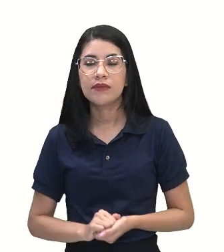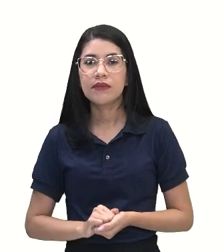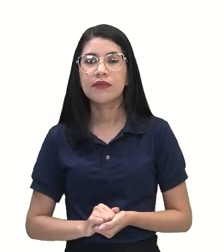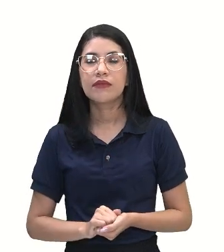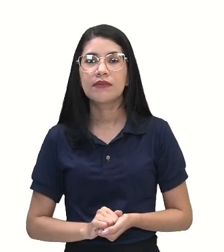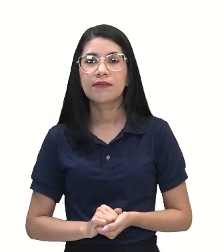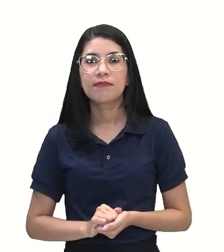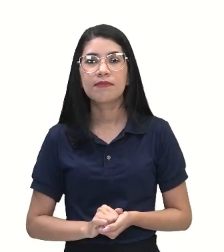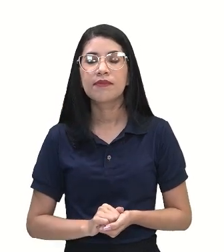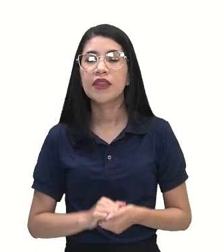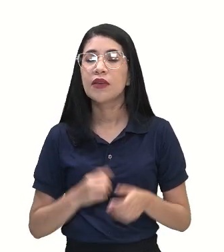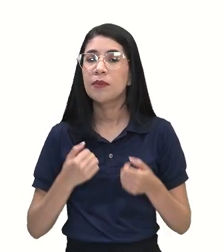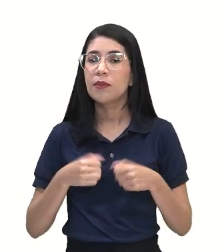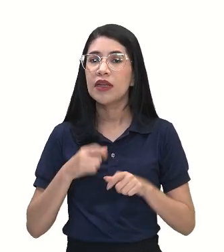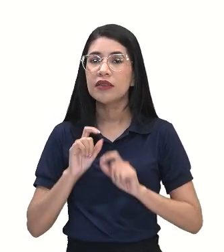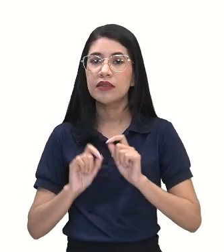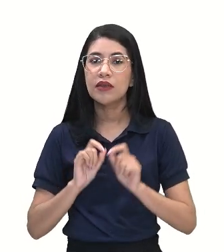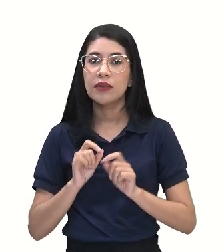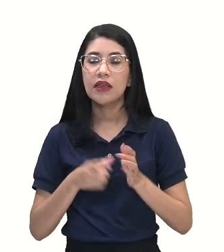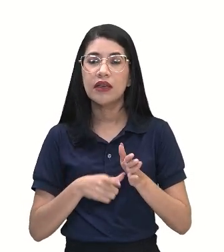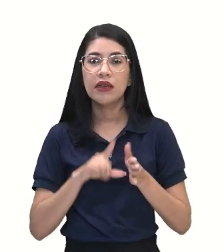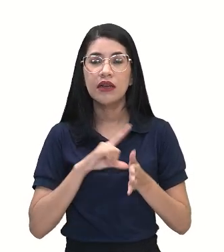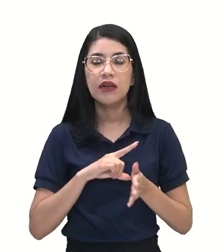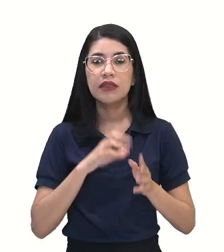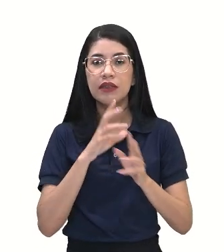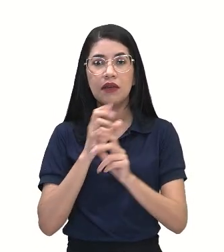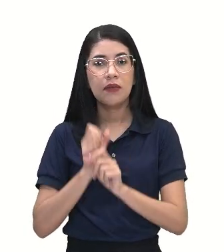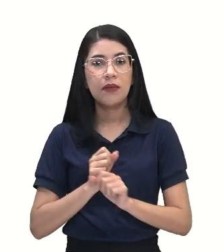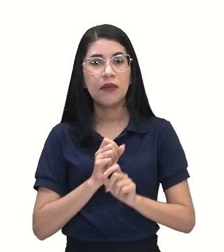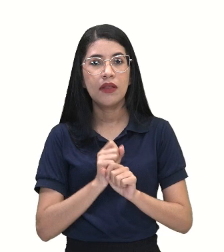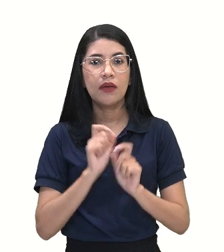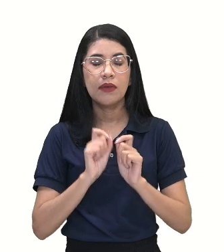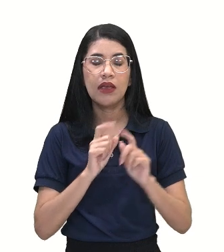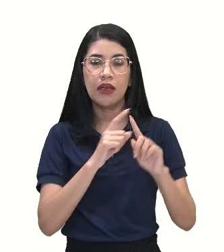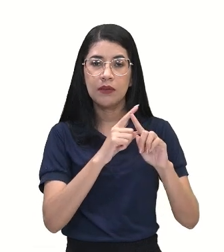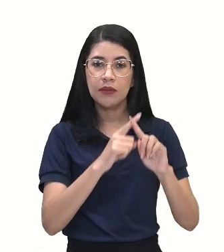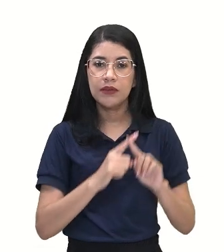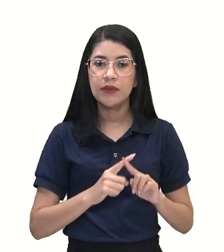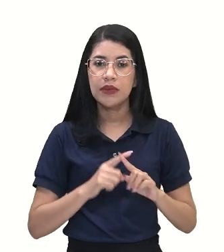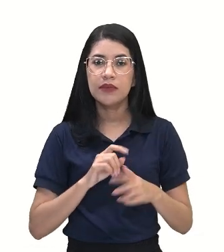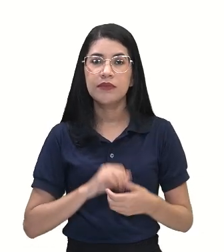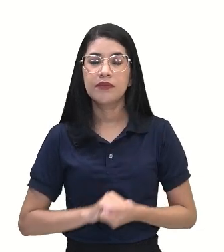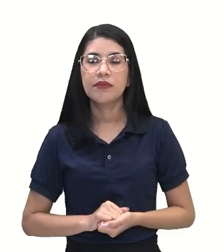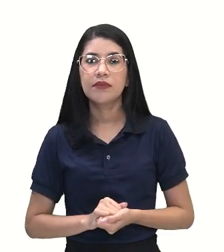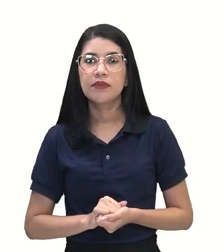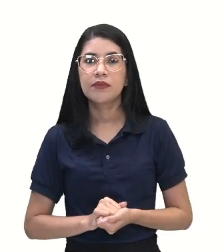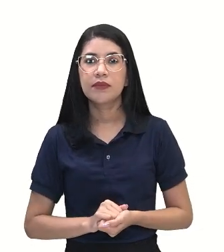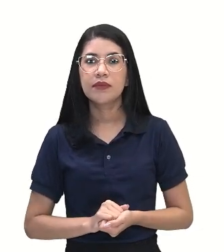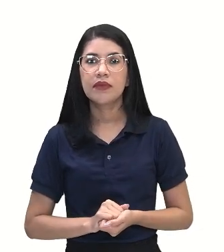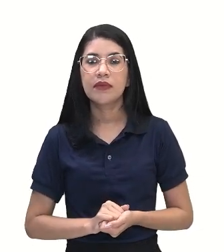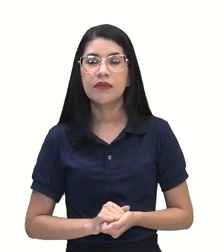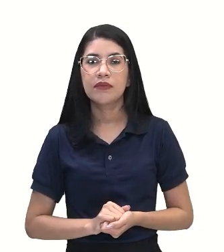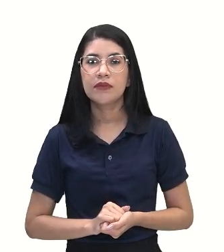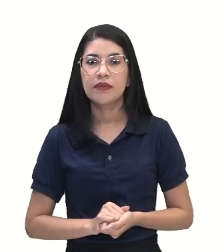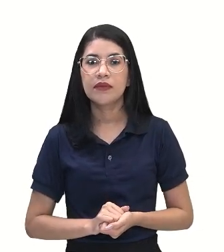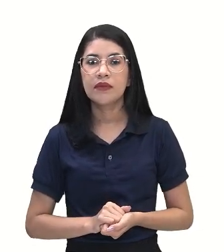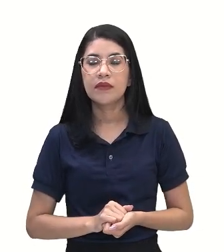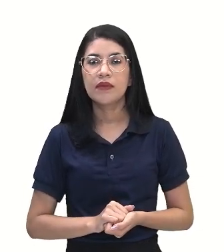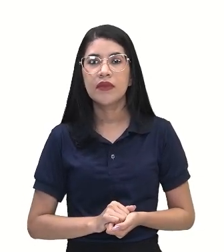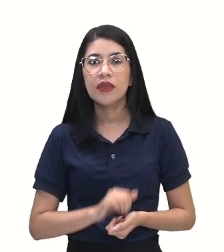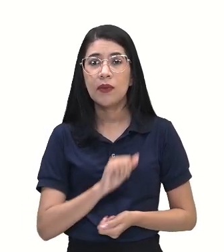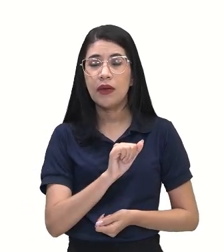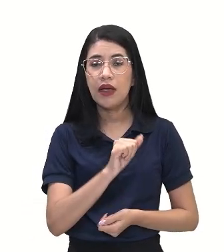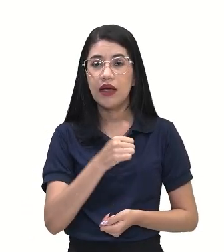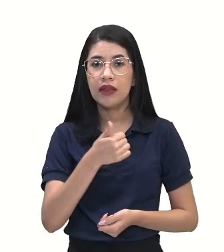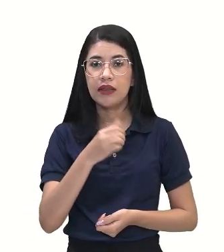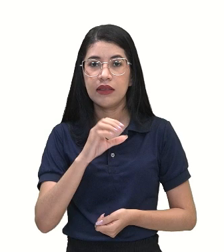nesse caso aqui, a gente precisa resolver essa multiplicação aqui, tá? Então, eu vou fazer a 10, vou